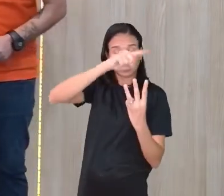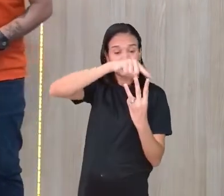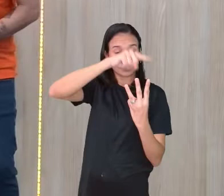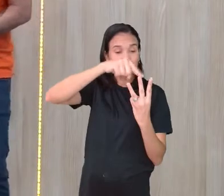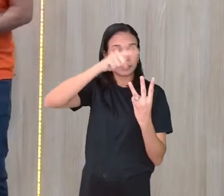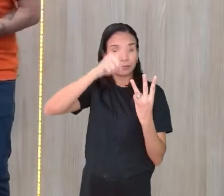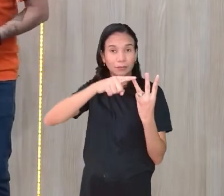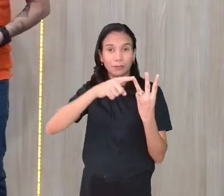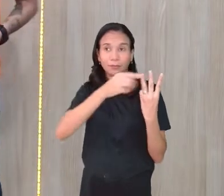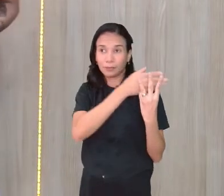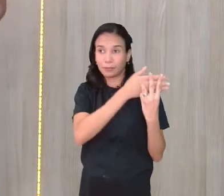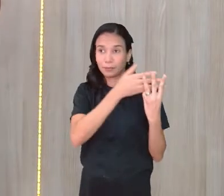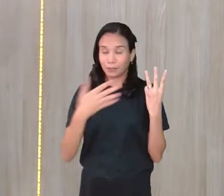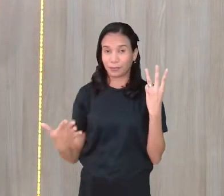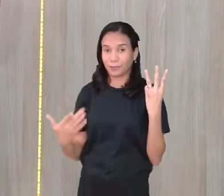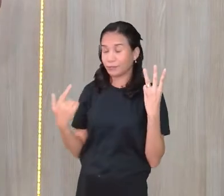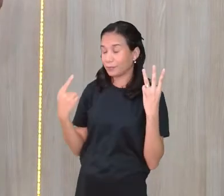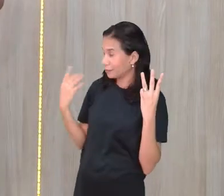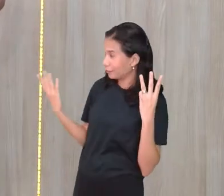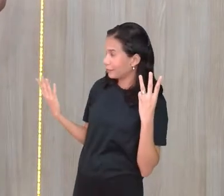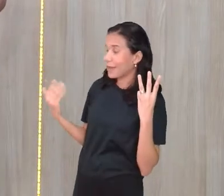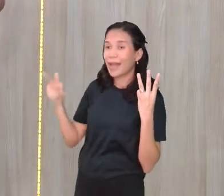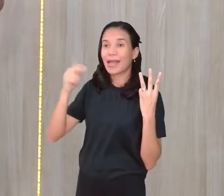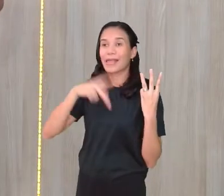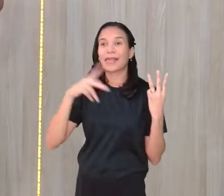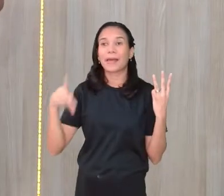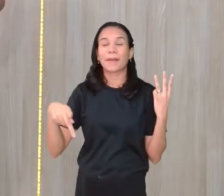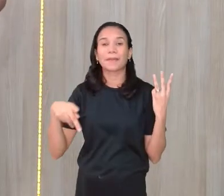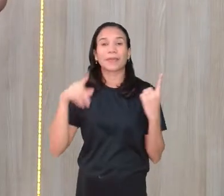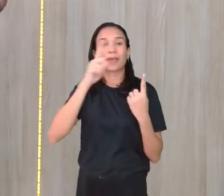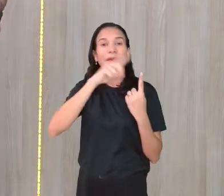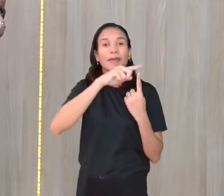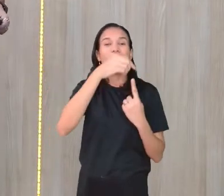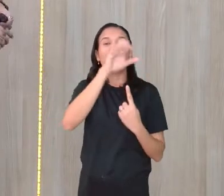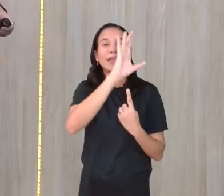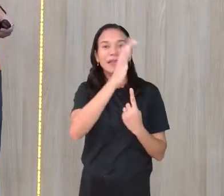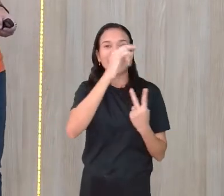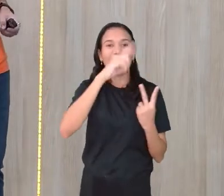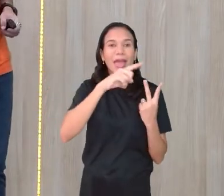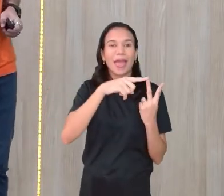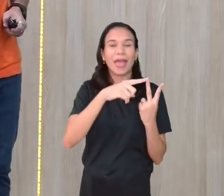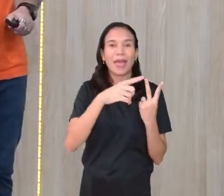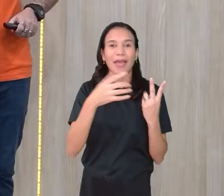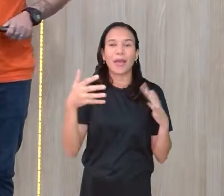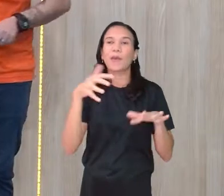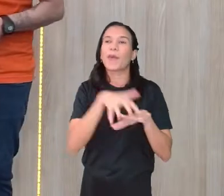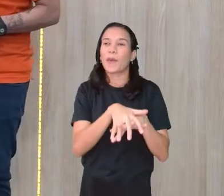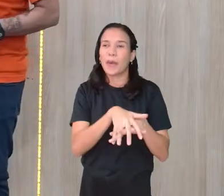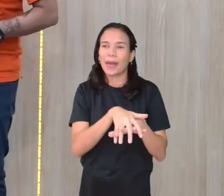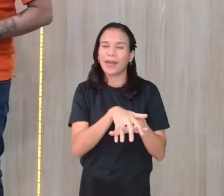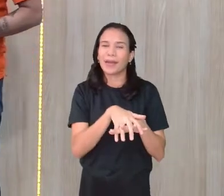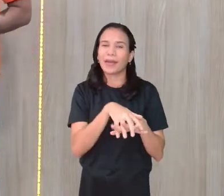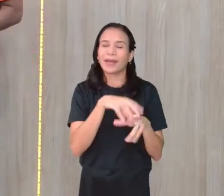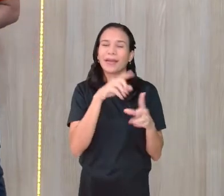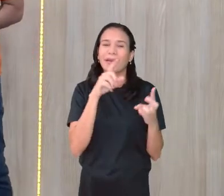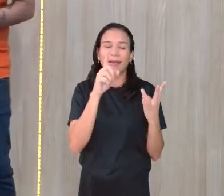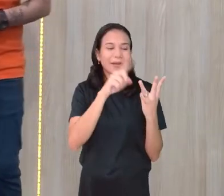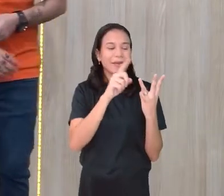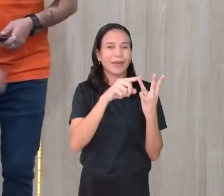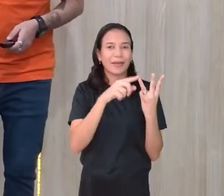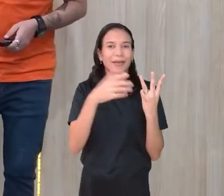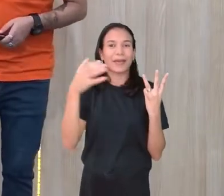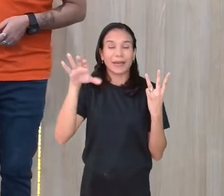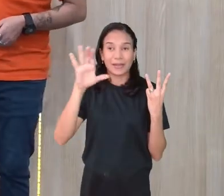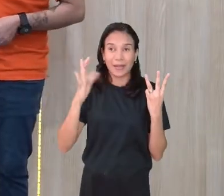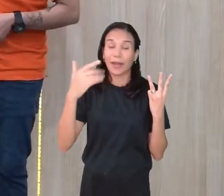e a professora de Ciências do 6º ano é Cláudia? Eu acho que é, né? É Cláudia. Então, tem Cláudia,